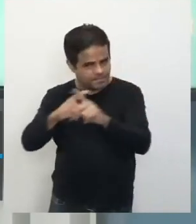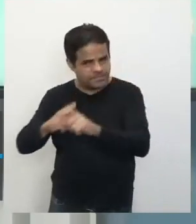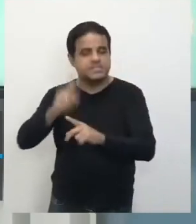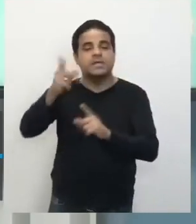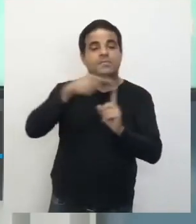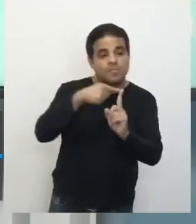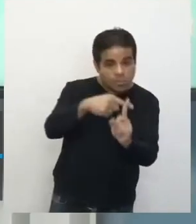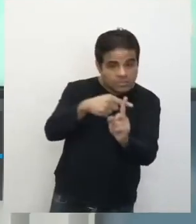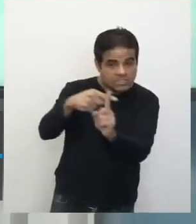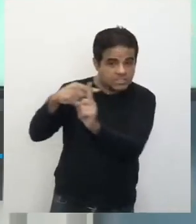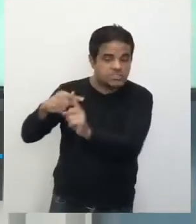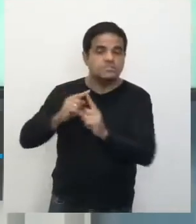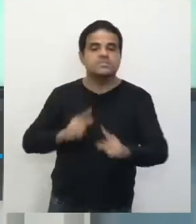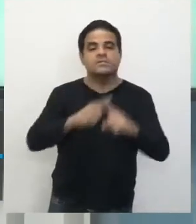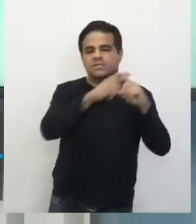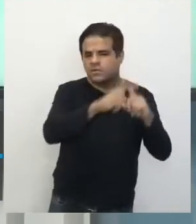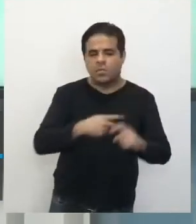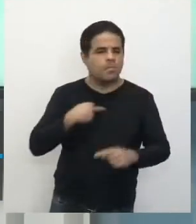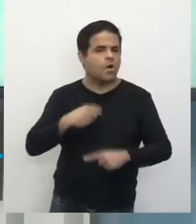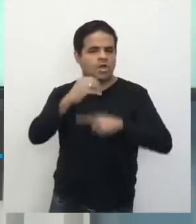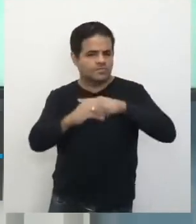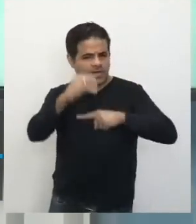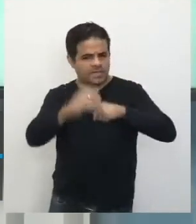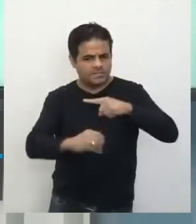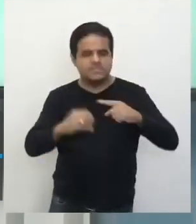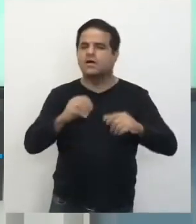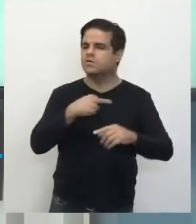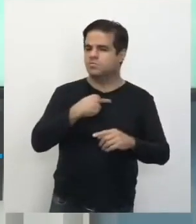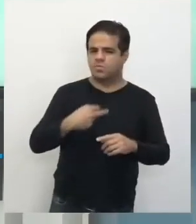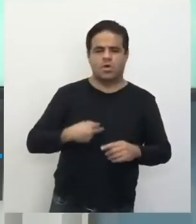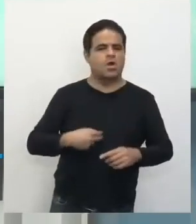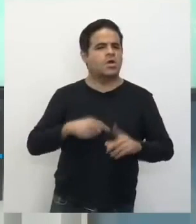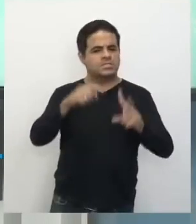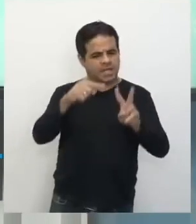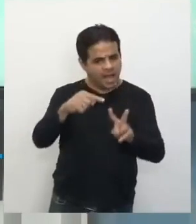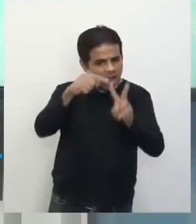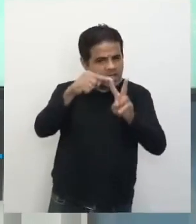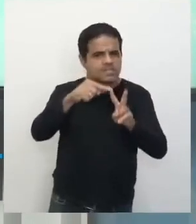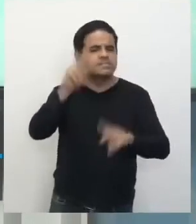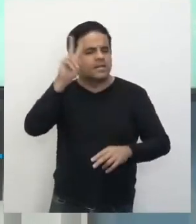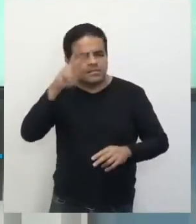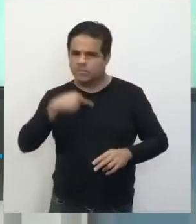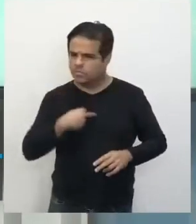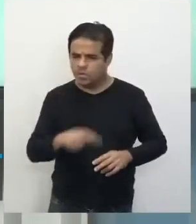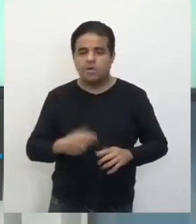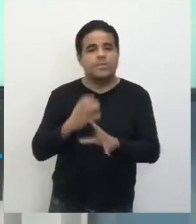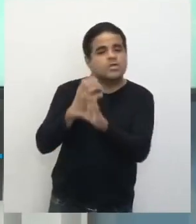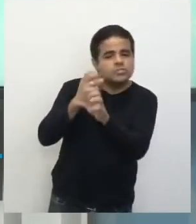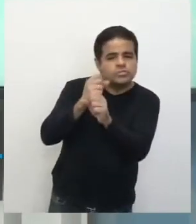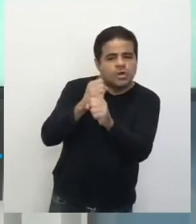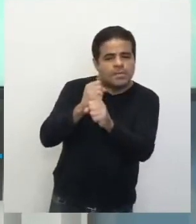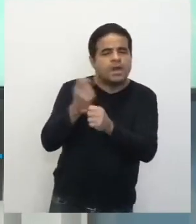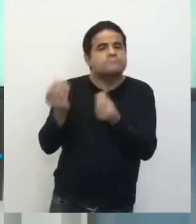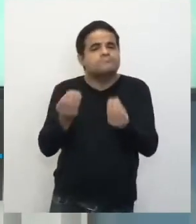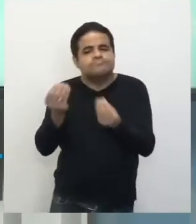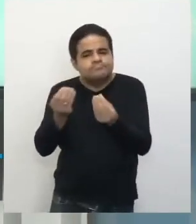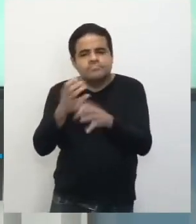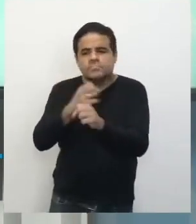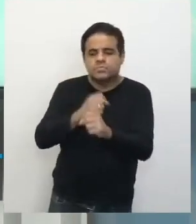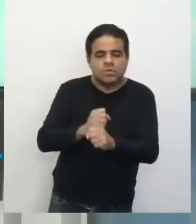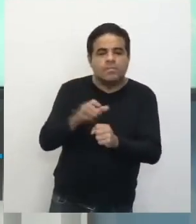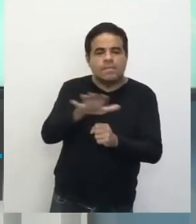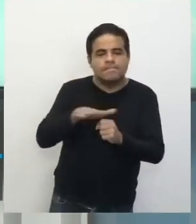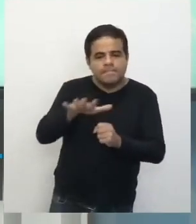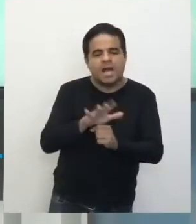isso? Não pode ter fração, não pode ter raiz, lembra disso? E para a gente somar, a gente só soma quem tem a